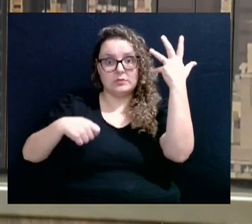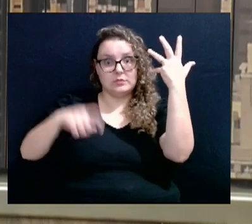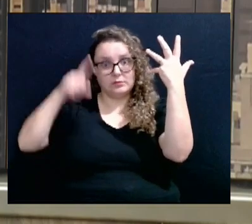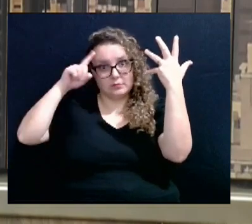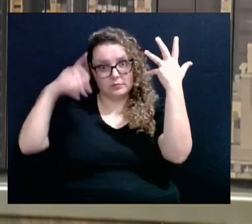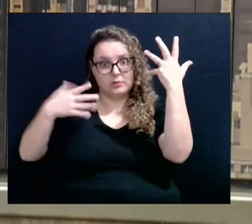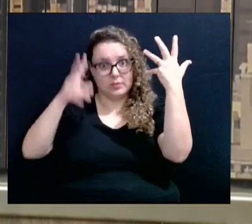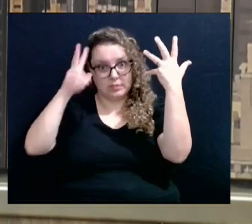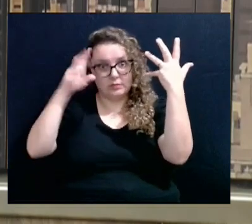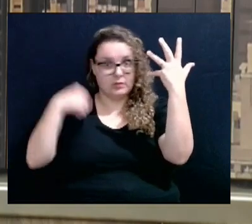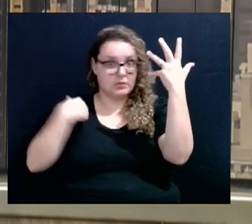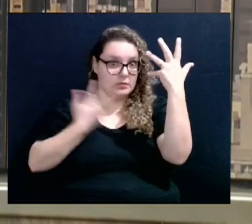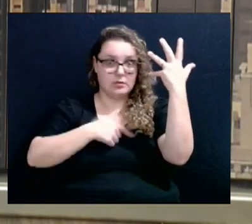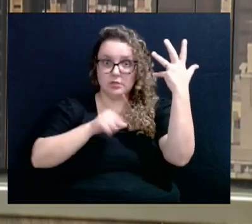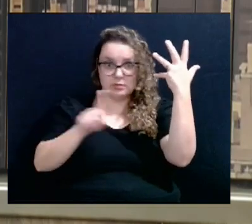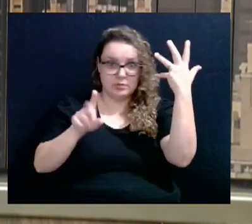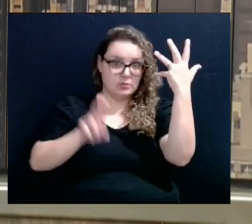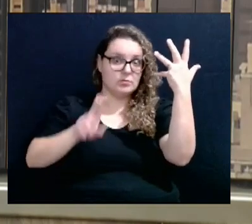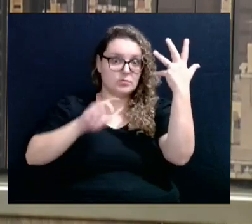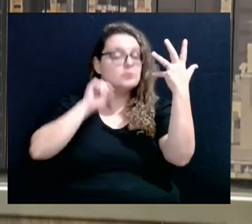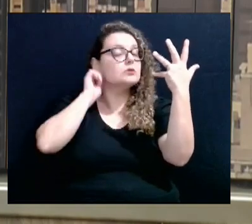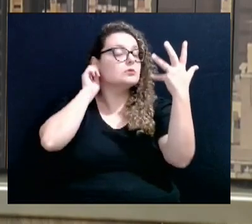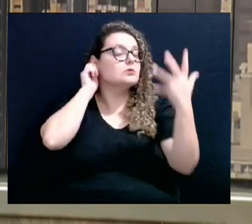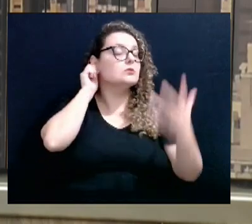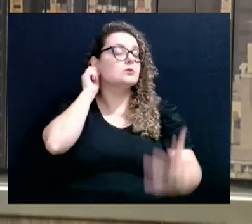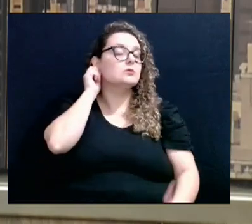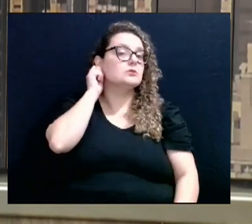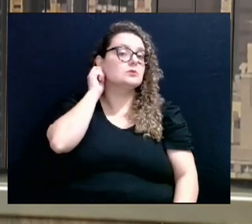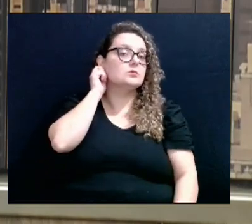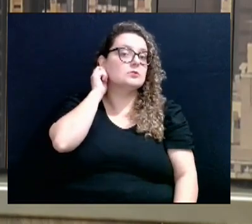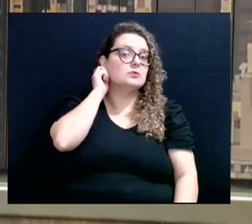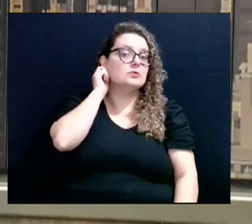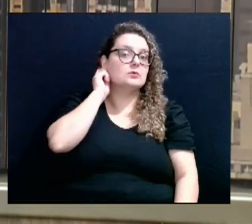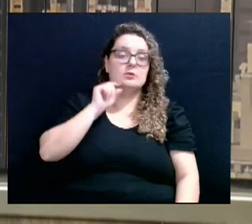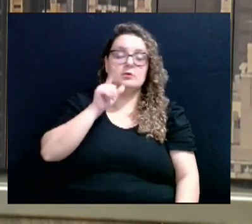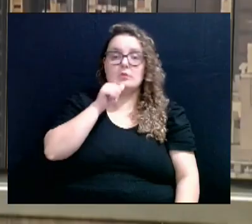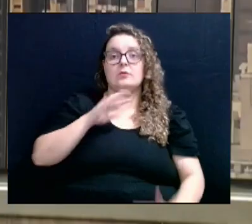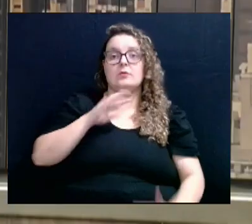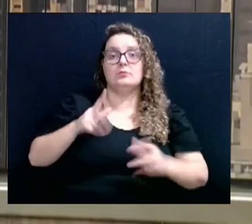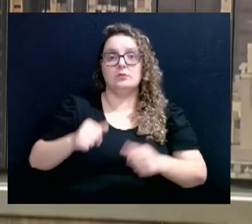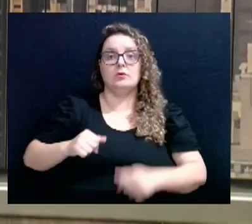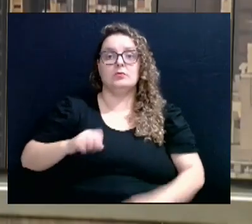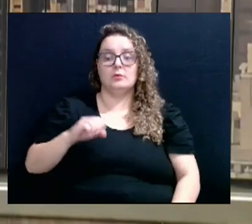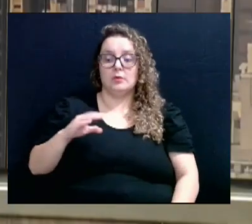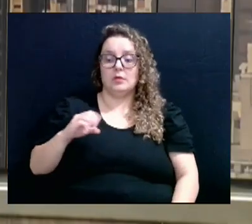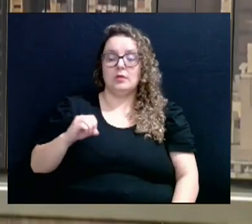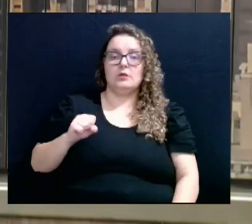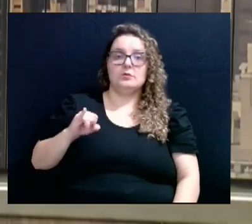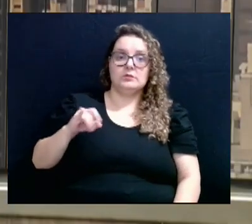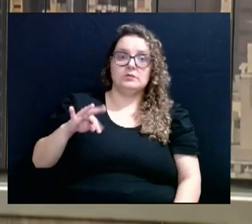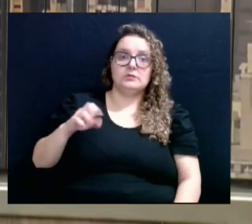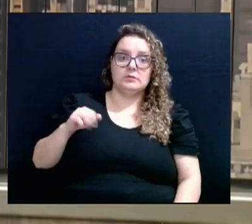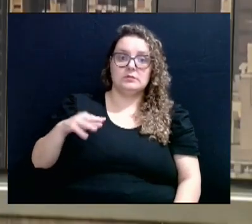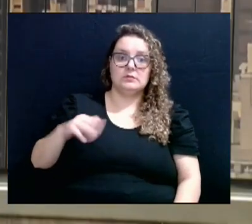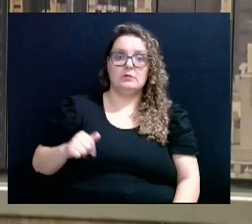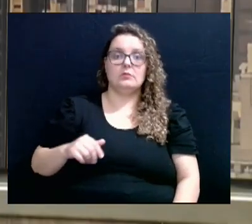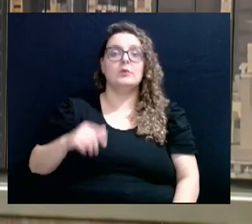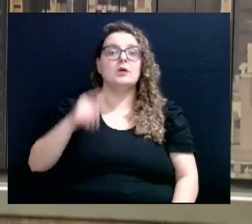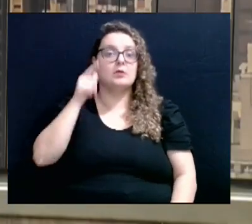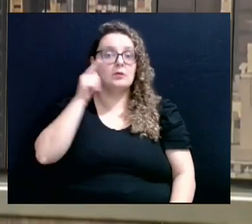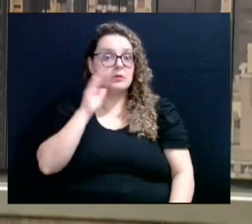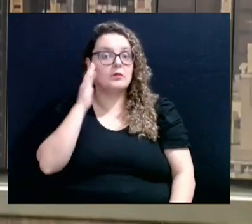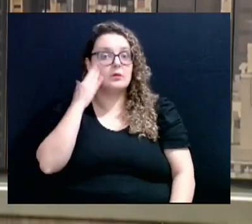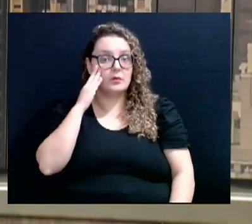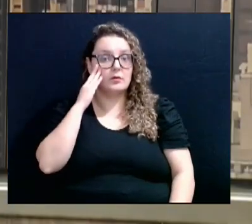somos só nós que utilizamos a água, todo o ecossistema precisa disso, mas a gente sempre consegue entender quando aperta